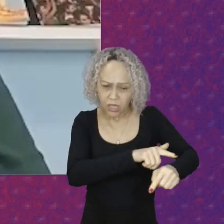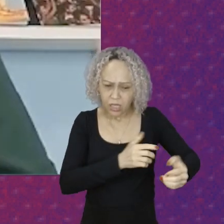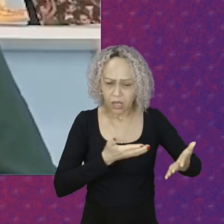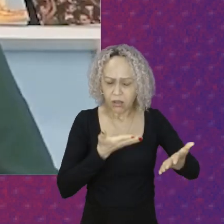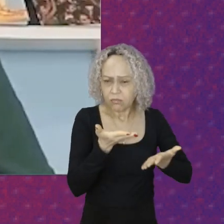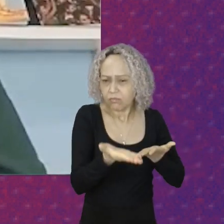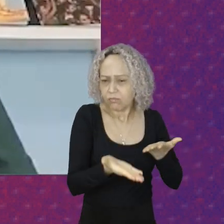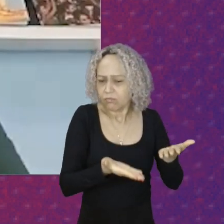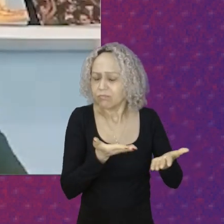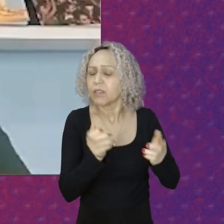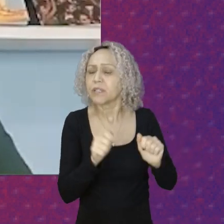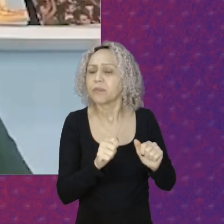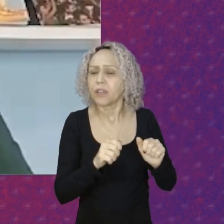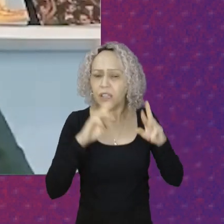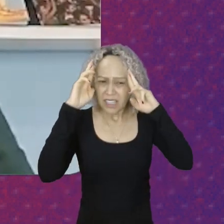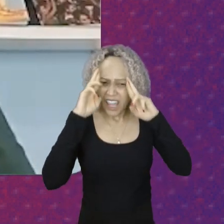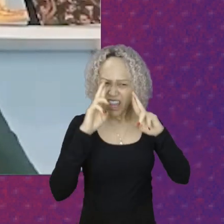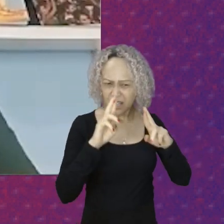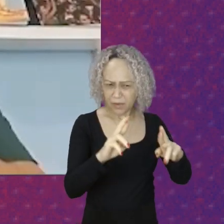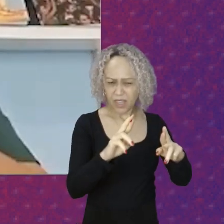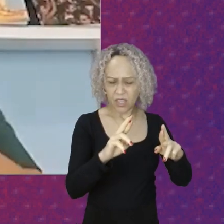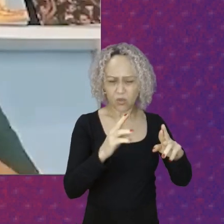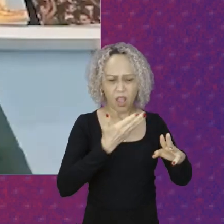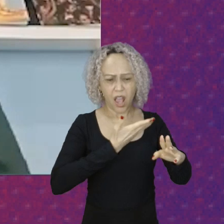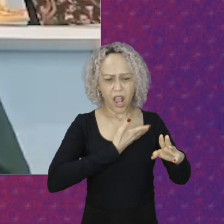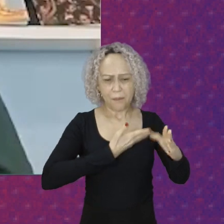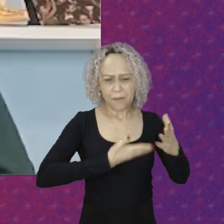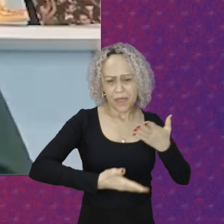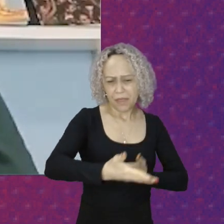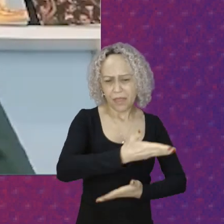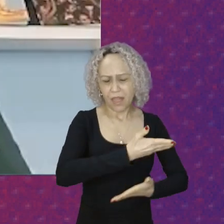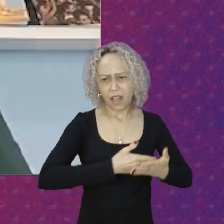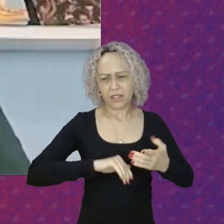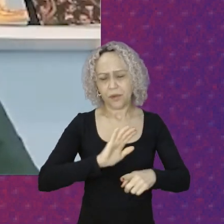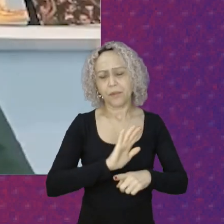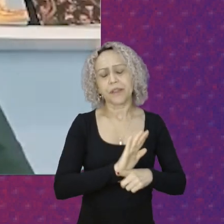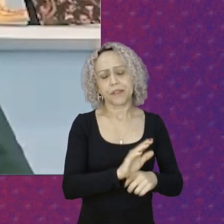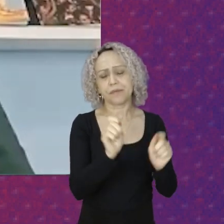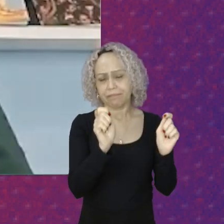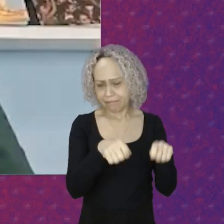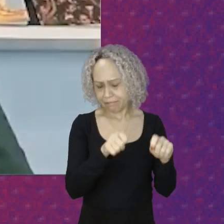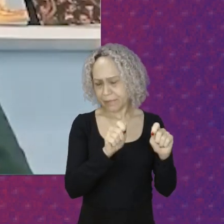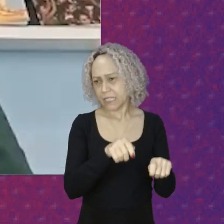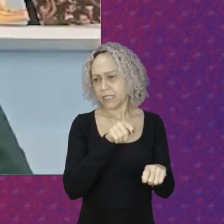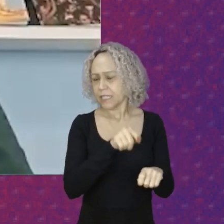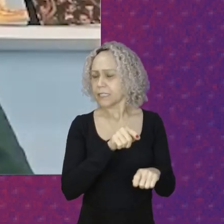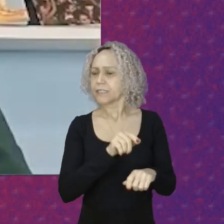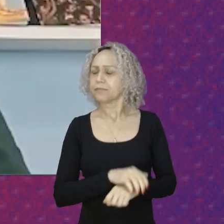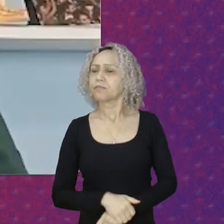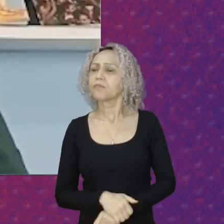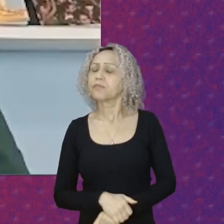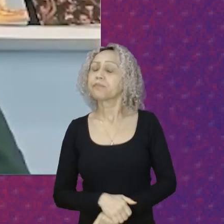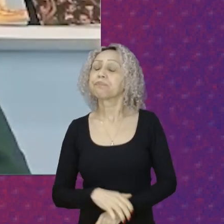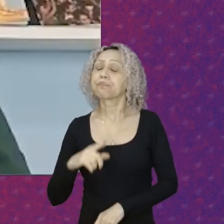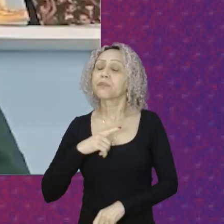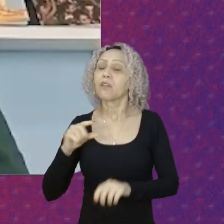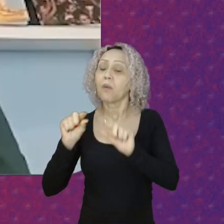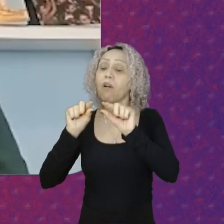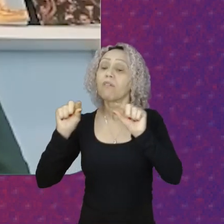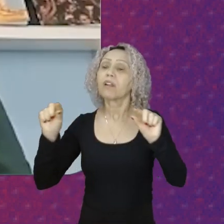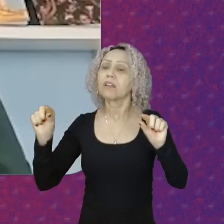construir o respeito, a amizade, a cooperação, né? Nós temos uma frase que